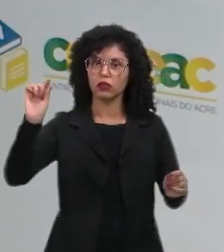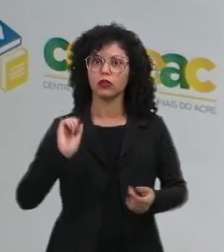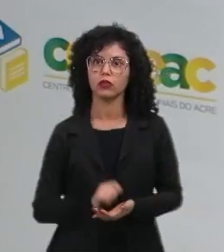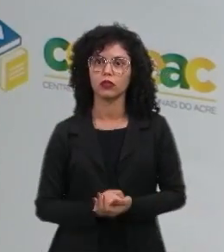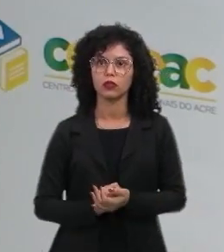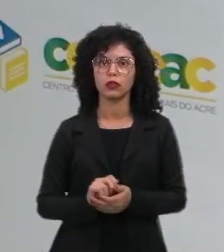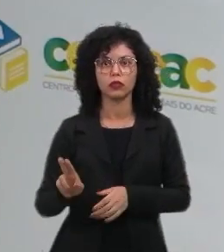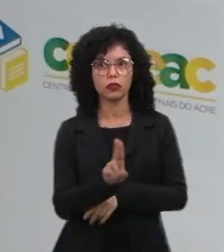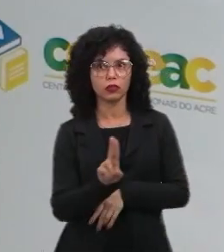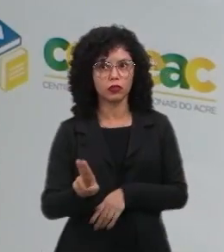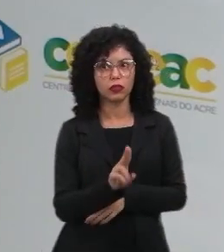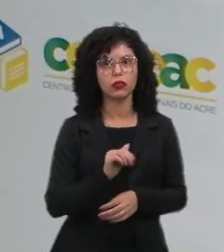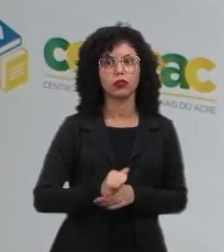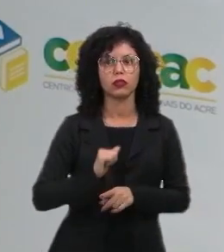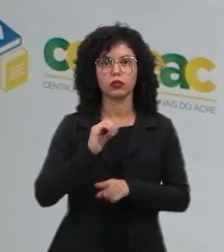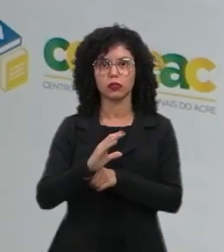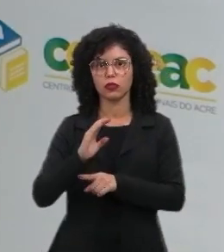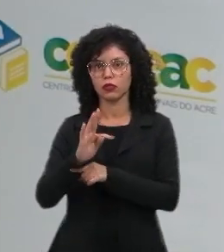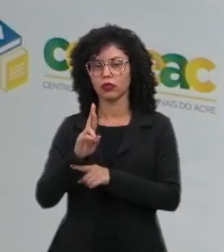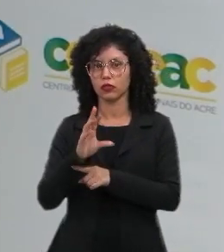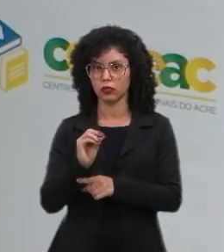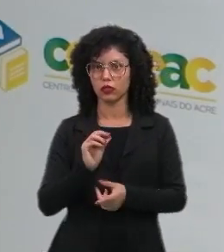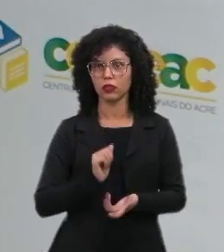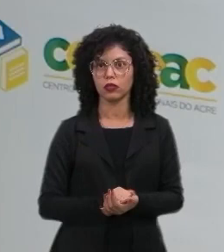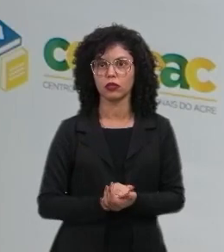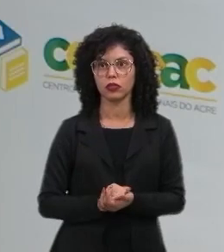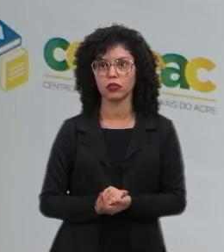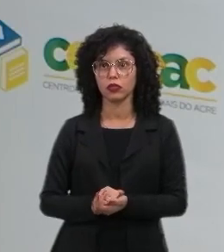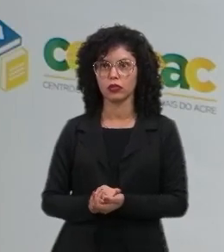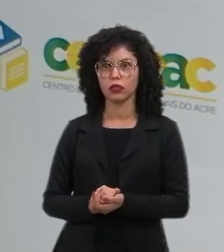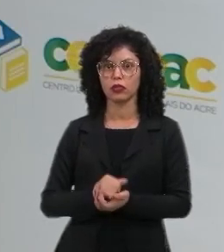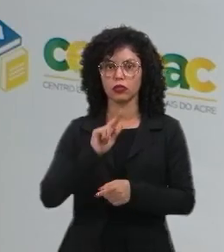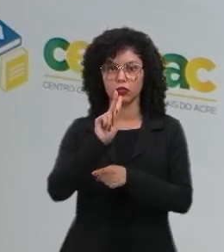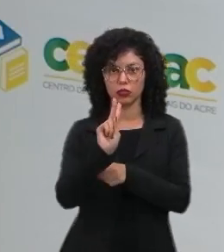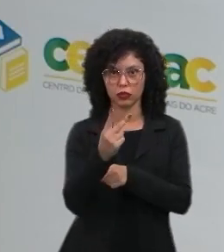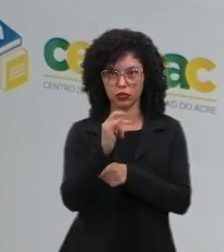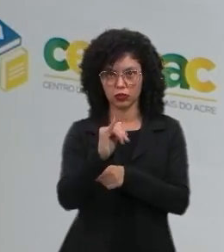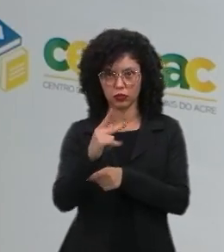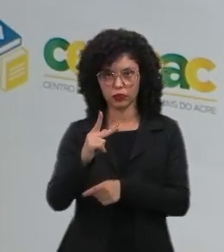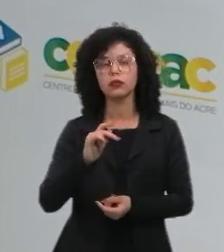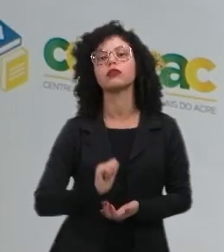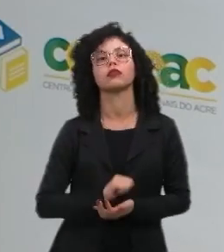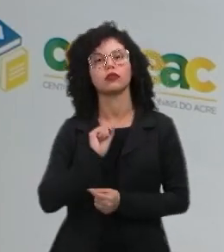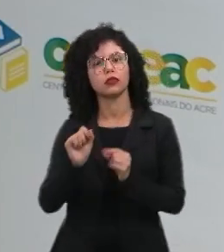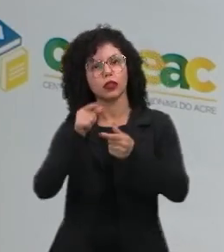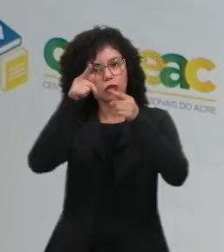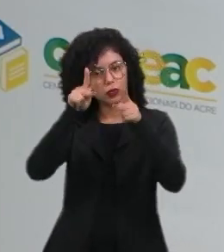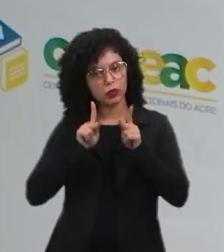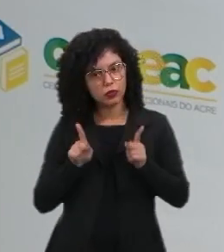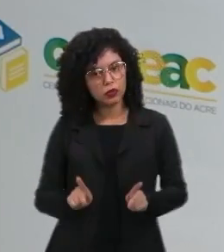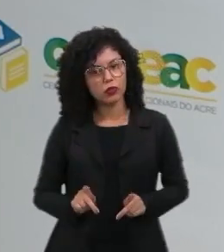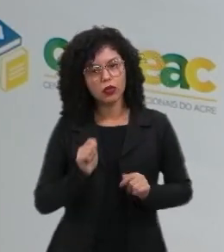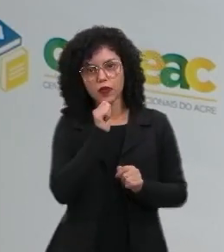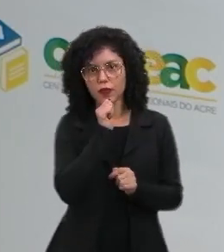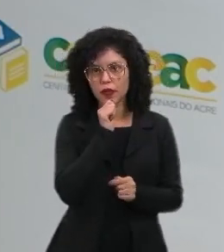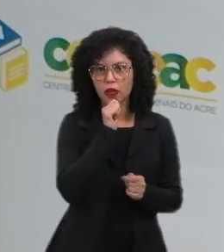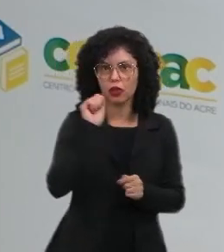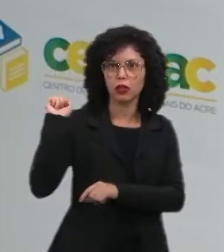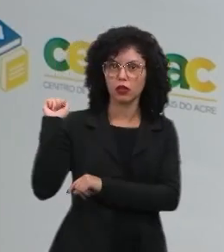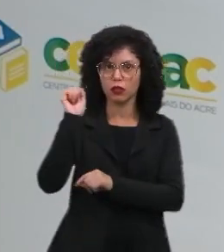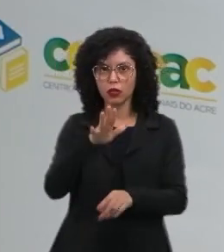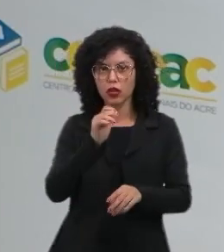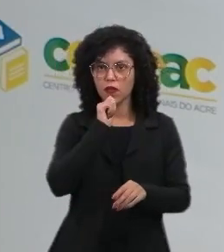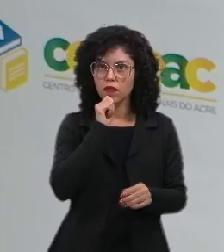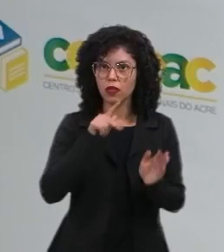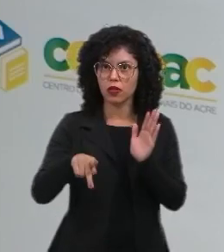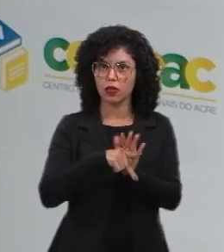o chamado cateto oposto. E a hipotenusa é a posição do que o dardo é lançado. E o outro